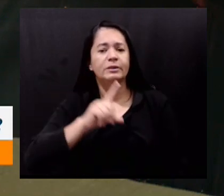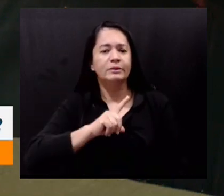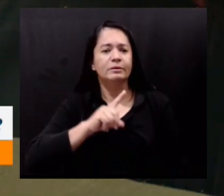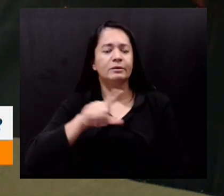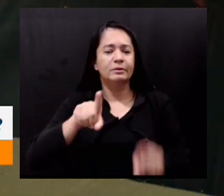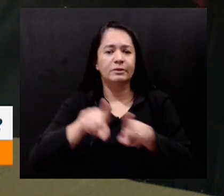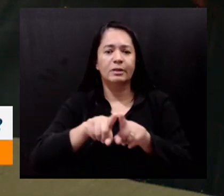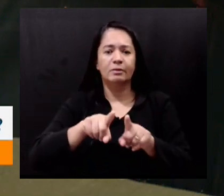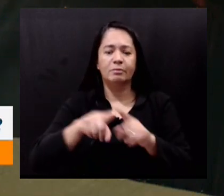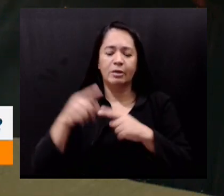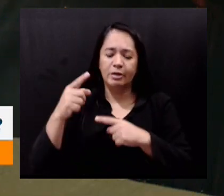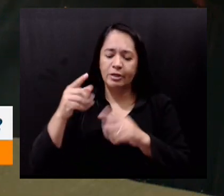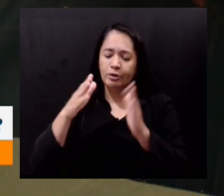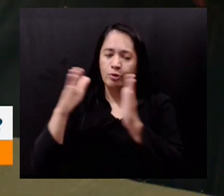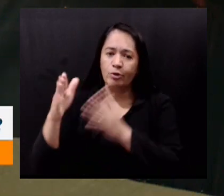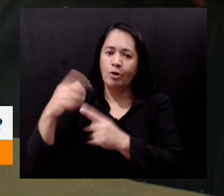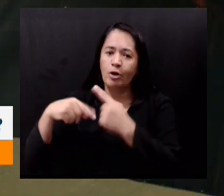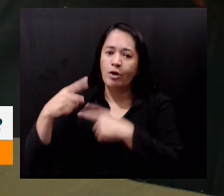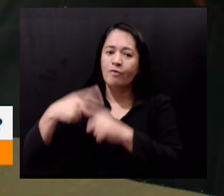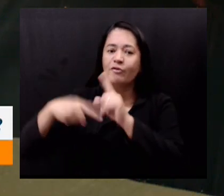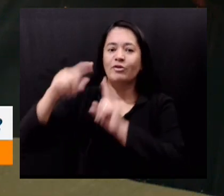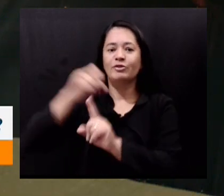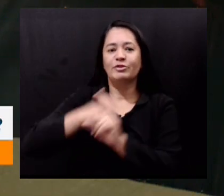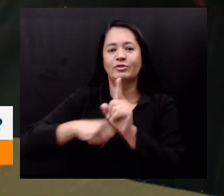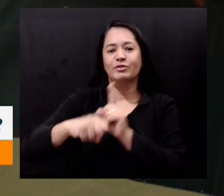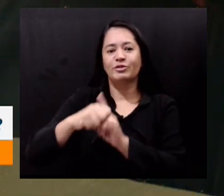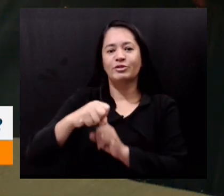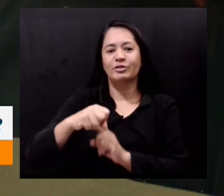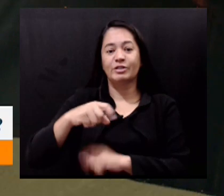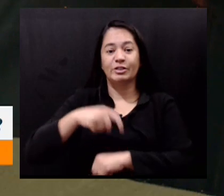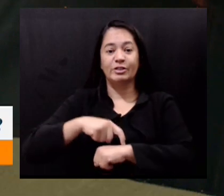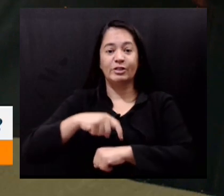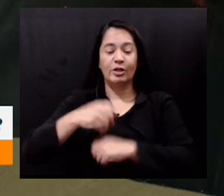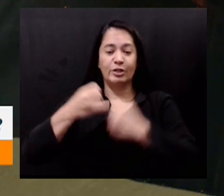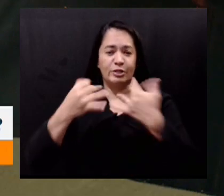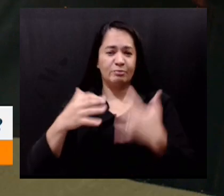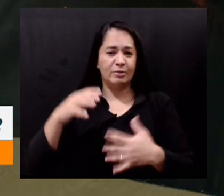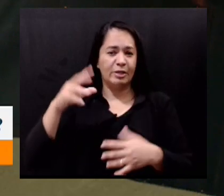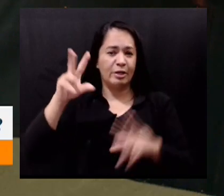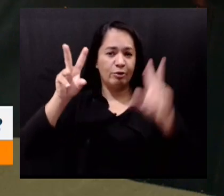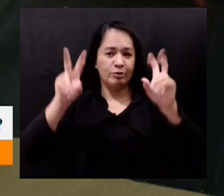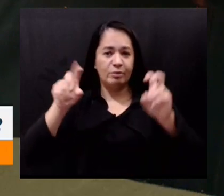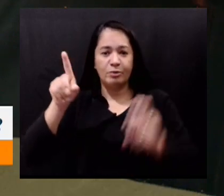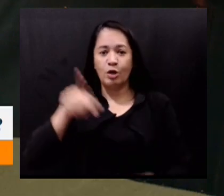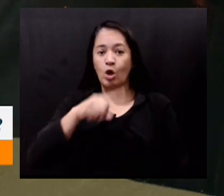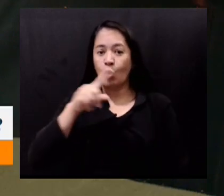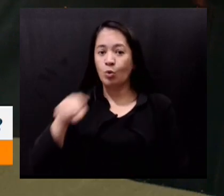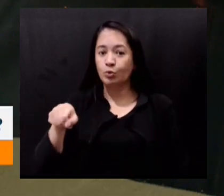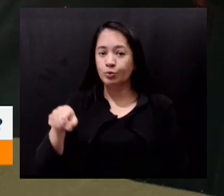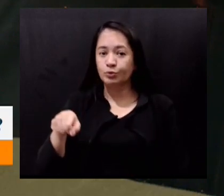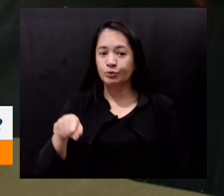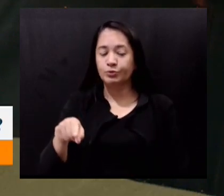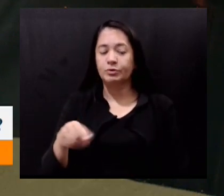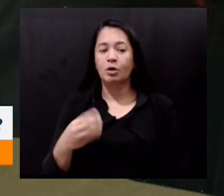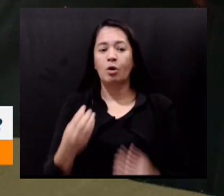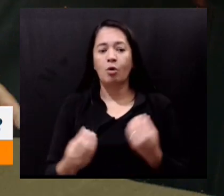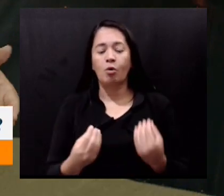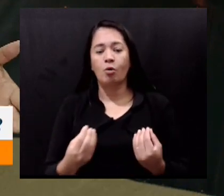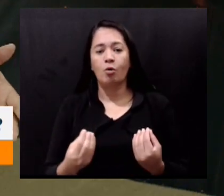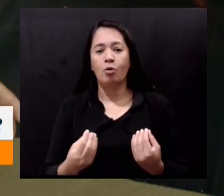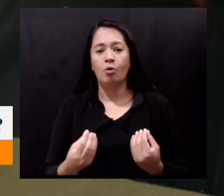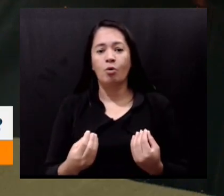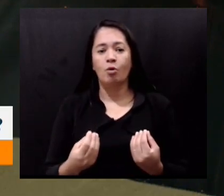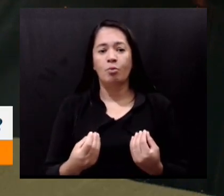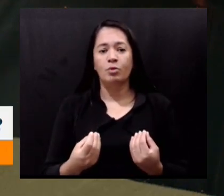evolução social quando a gente fala da cultura do cancelamento, né, que tipo de evolução, na avaliação psicológica traz para a gente ver